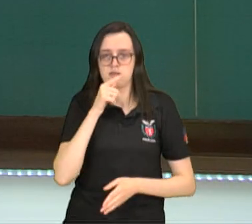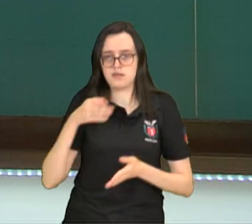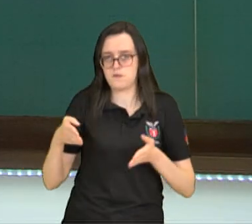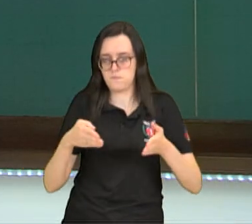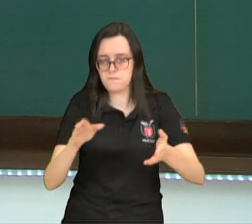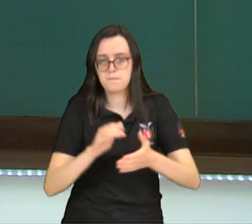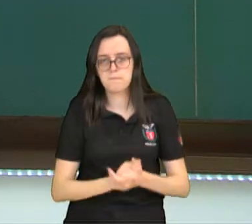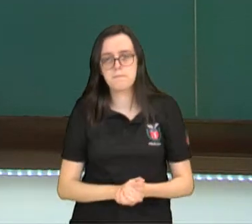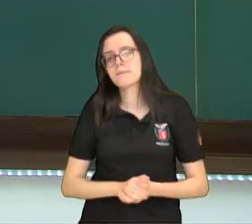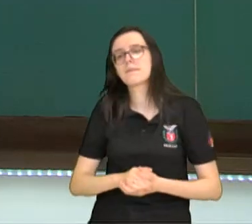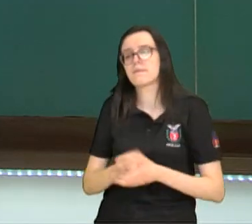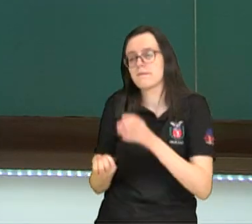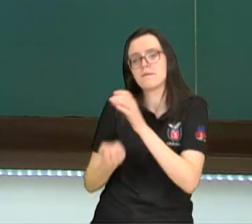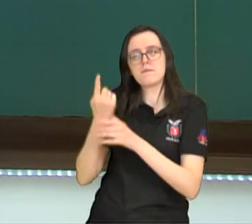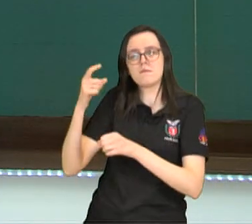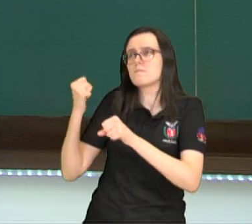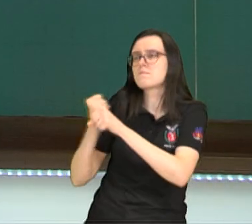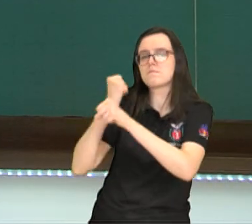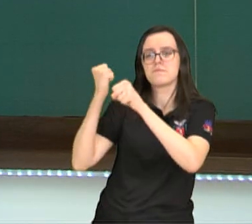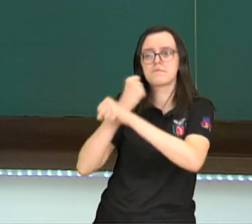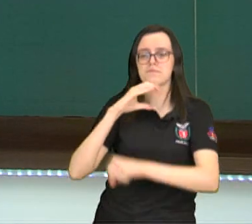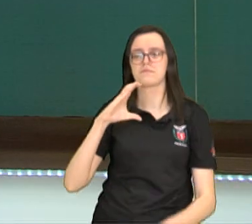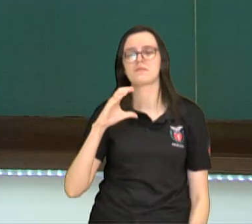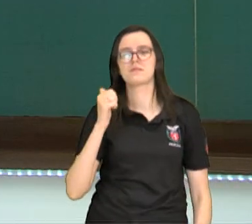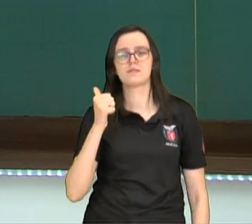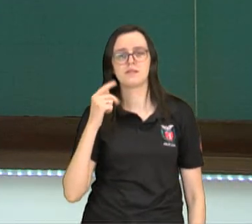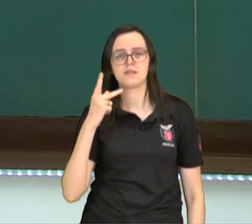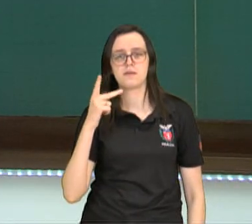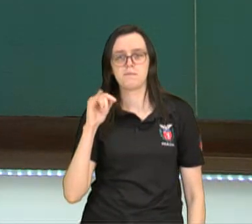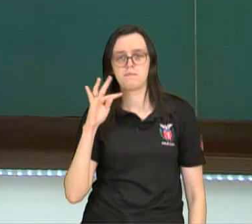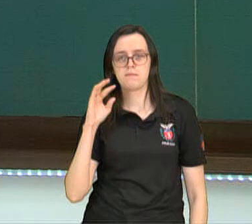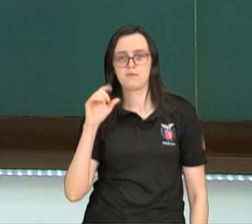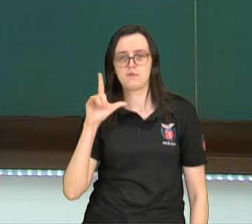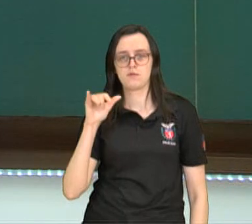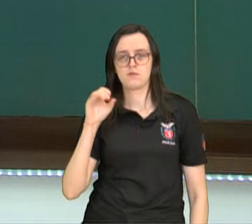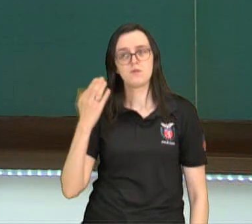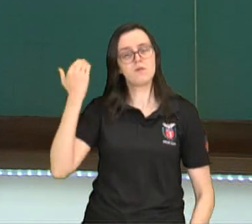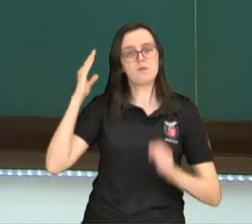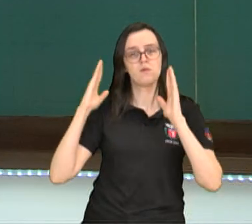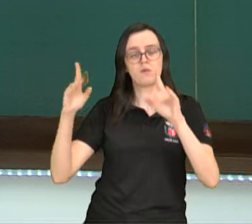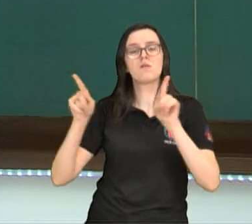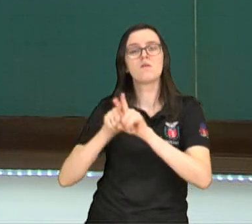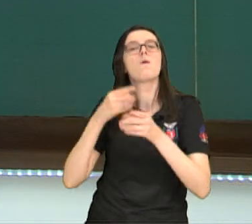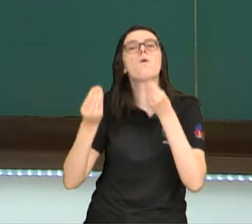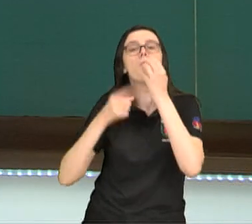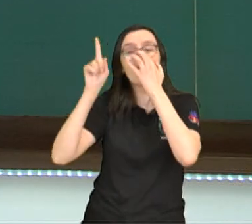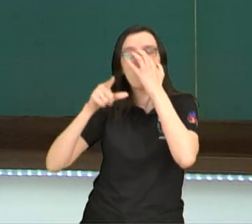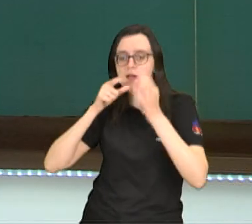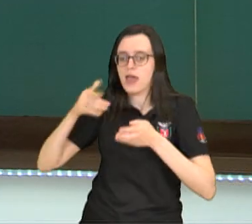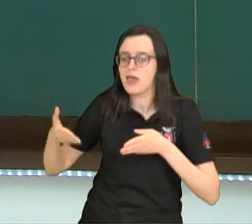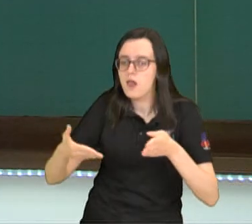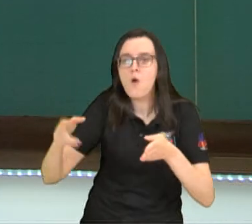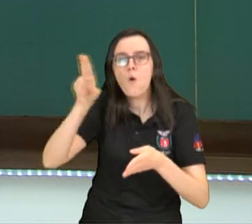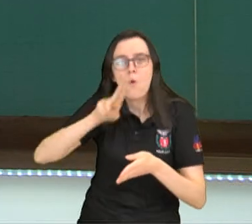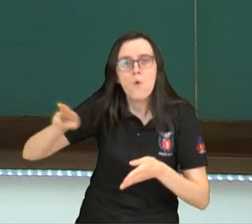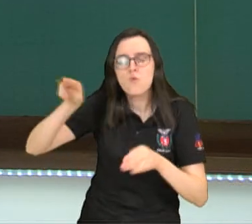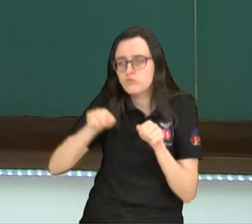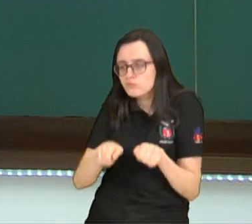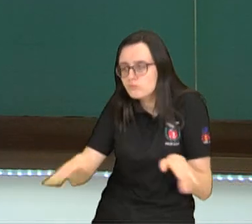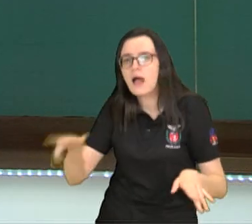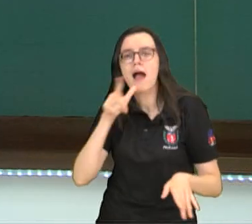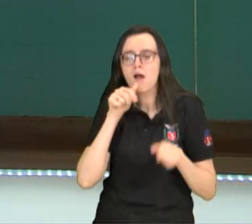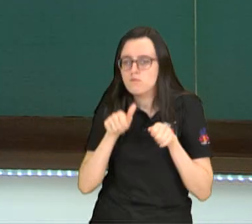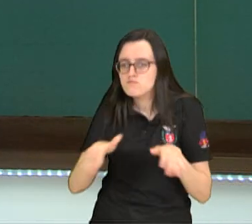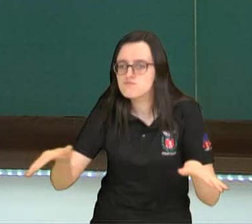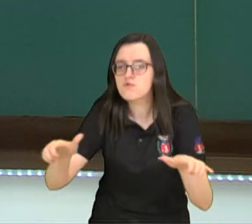construção do Capitólio, um templo muito conhecido, e também a gente vai ter a drenagem de rios, né? Roma também